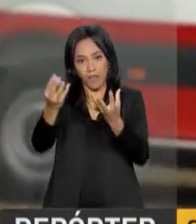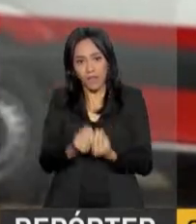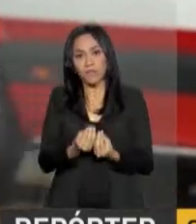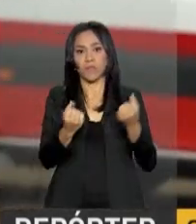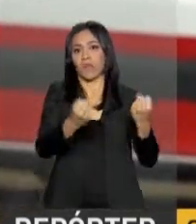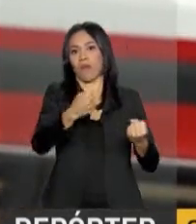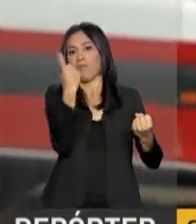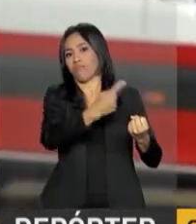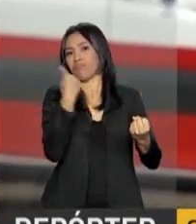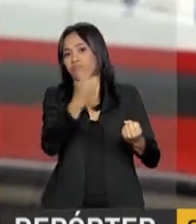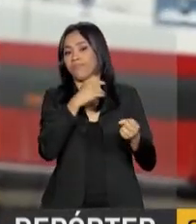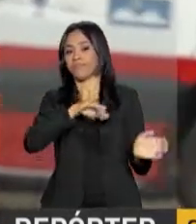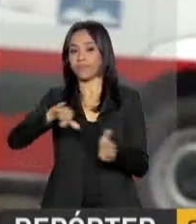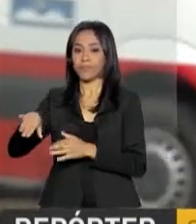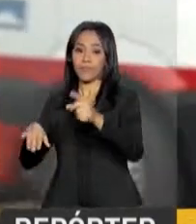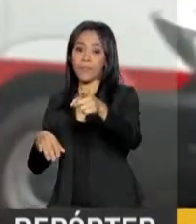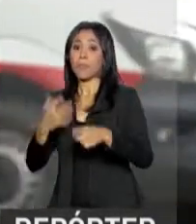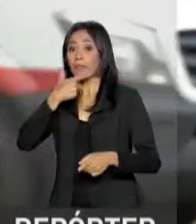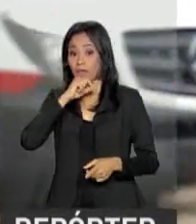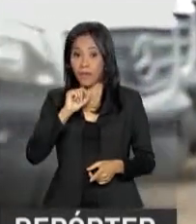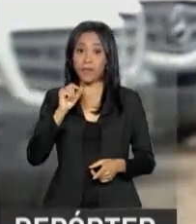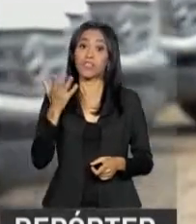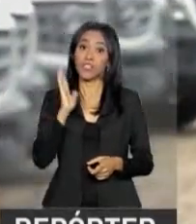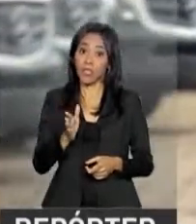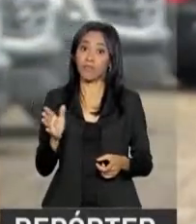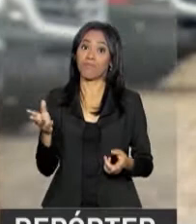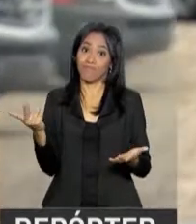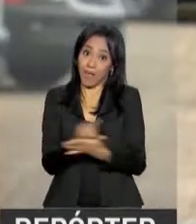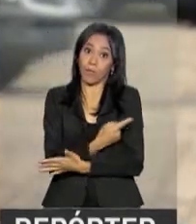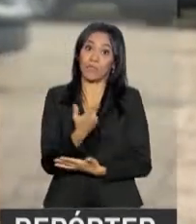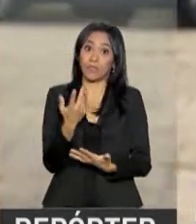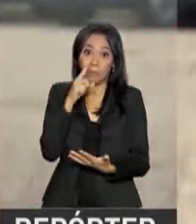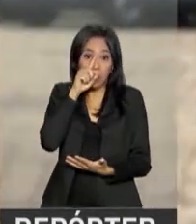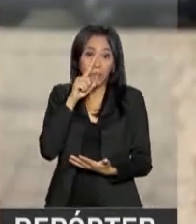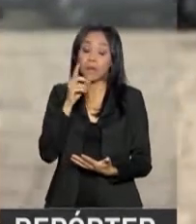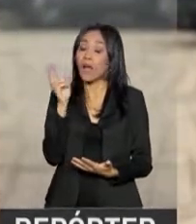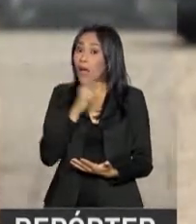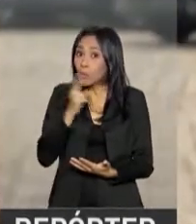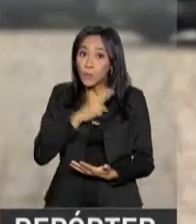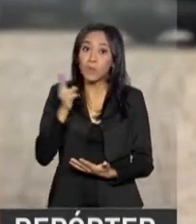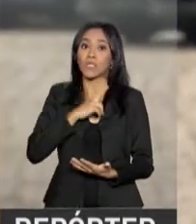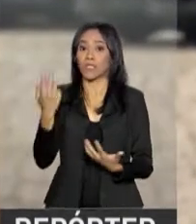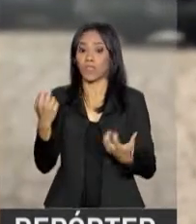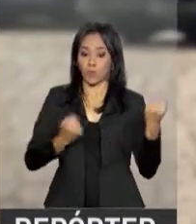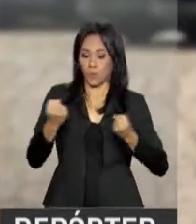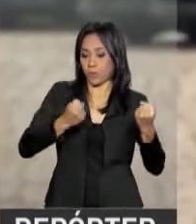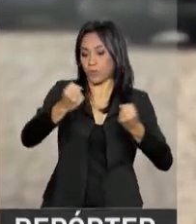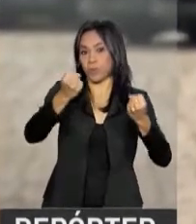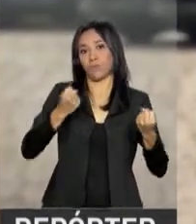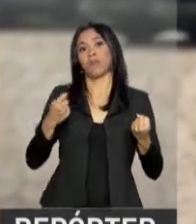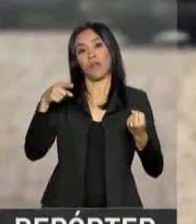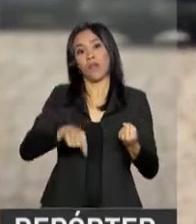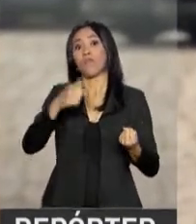passou por alguma situação de emergência sabe a importância de um socorro rápido e eficiente o samu